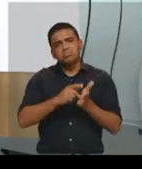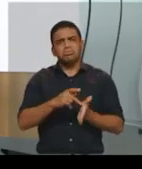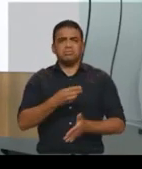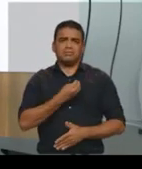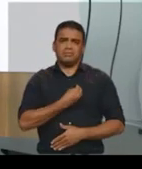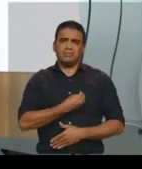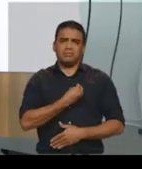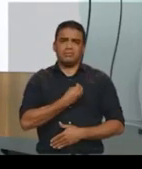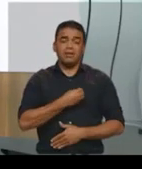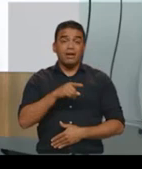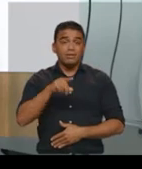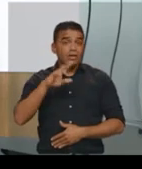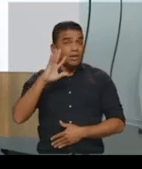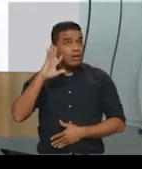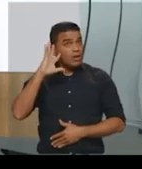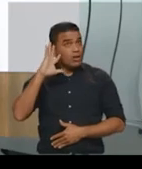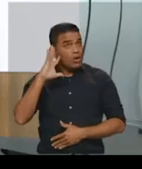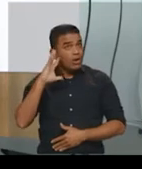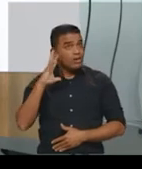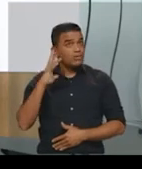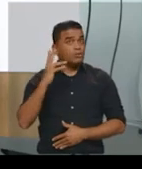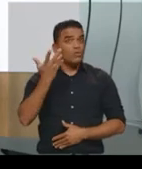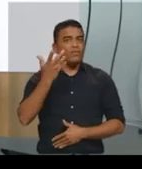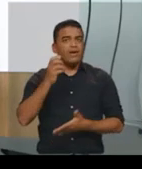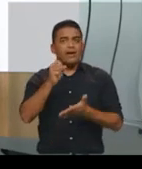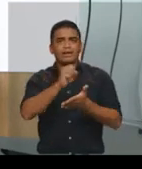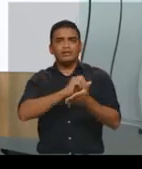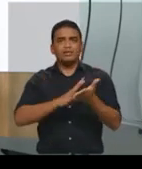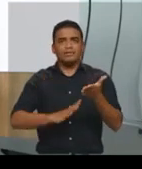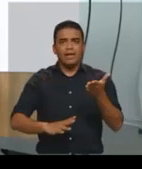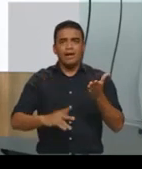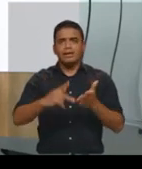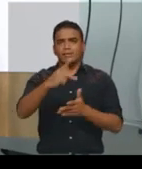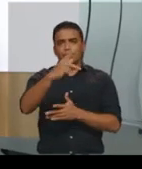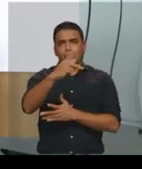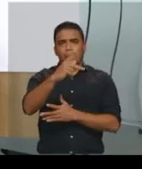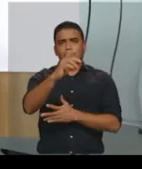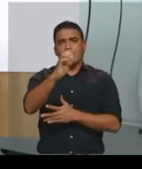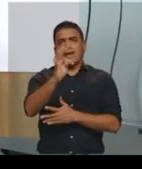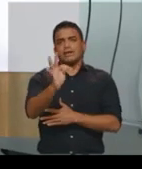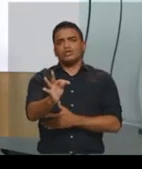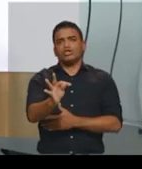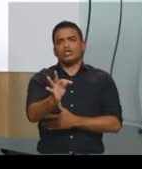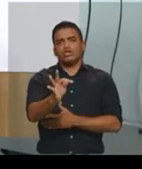vocês conseguirem realizar, então, as atividades do PET.